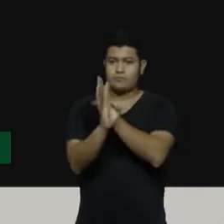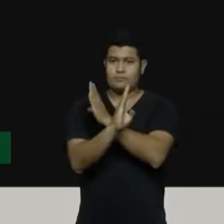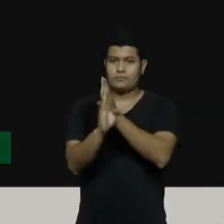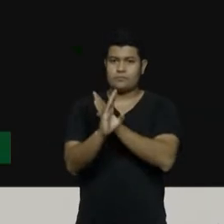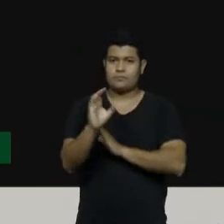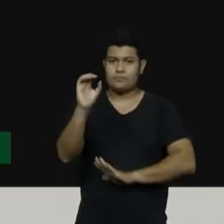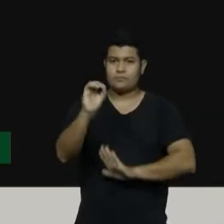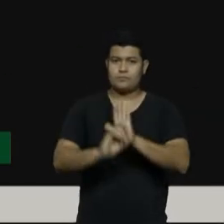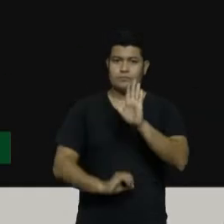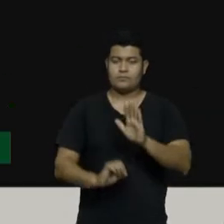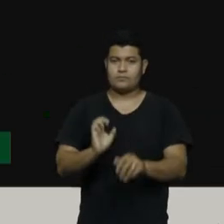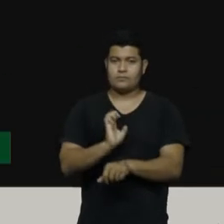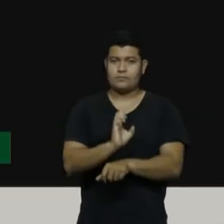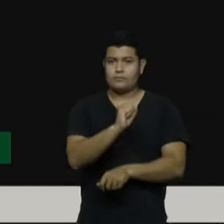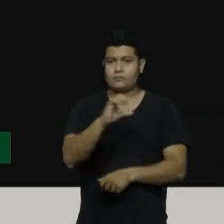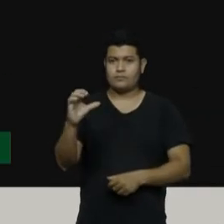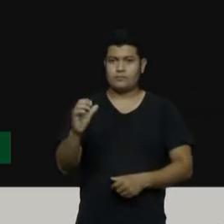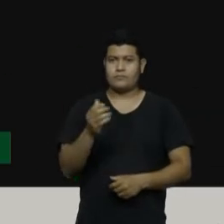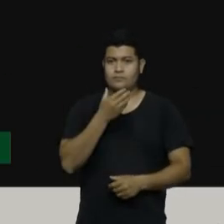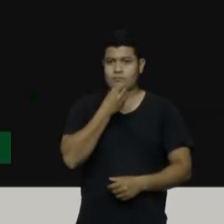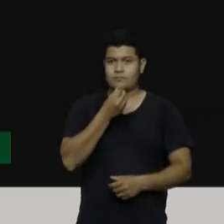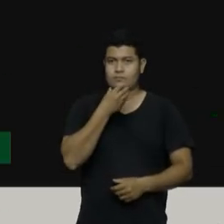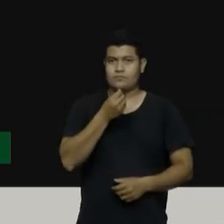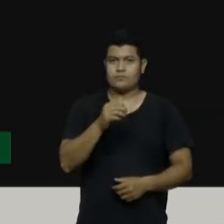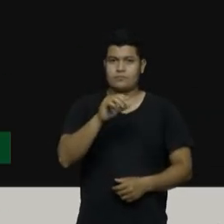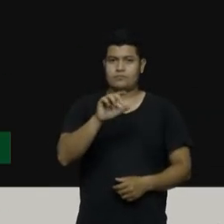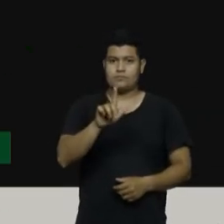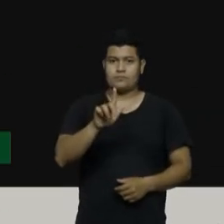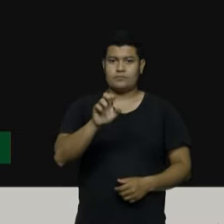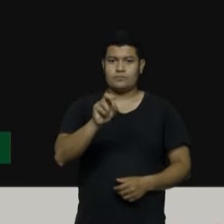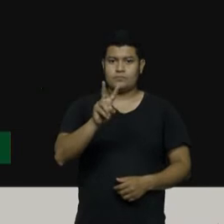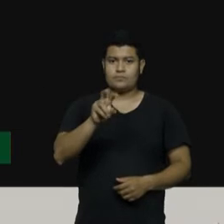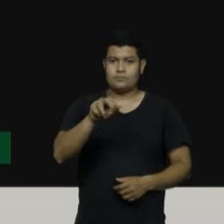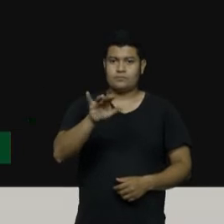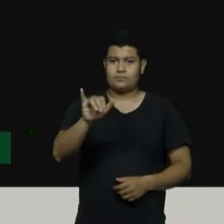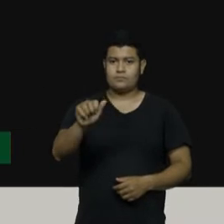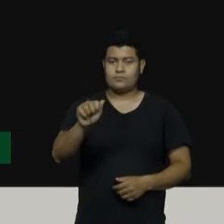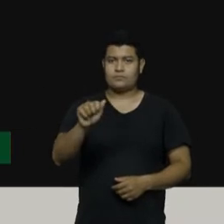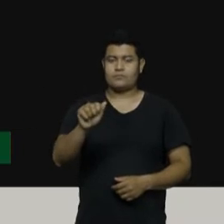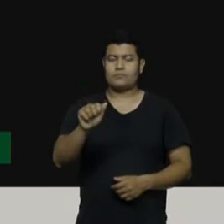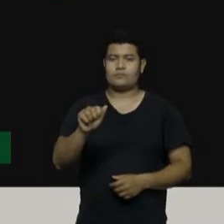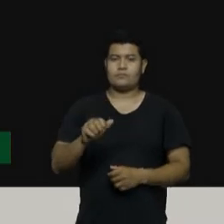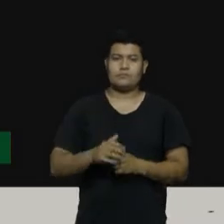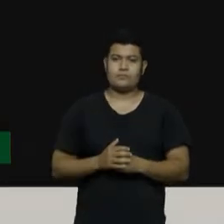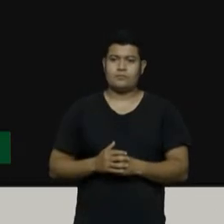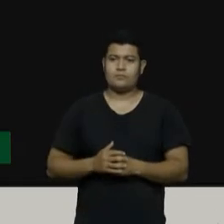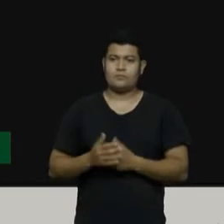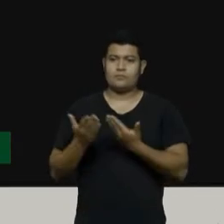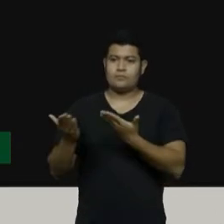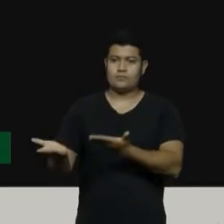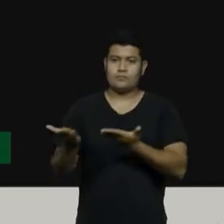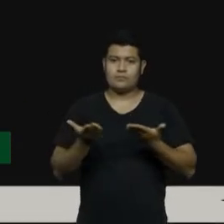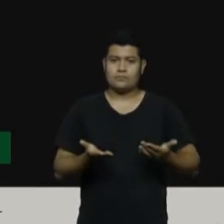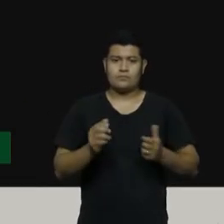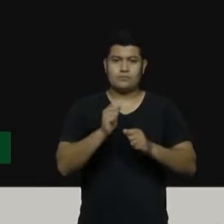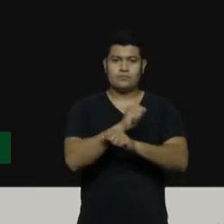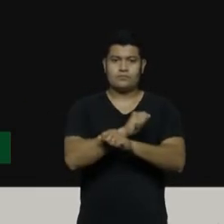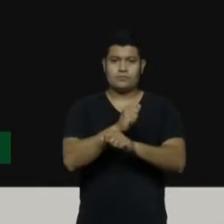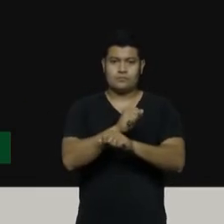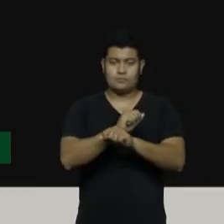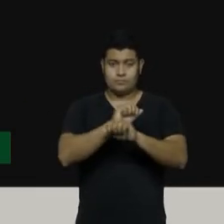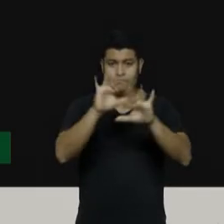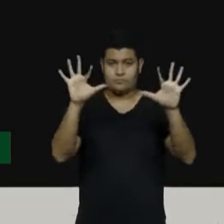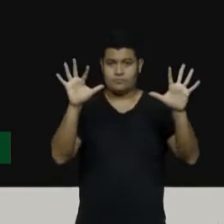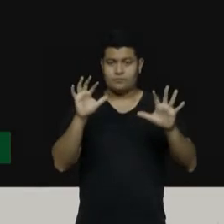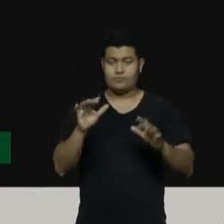Santa Catarina, senhor Giovanni Eduardo Adriano, para esclarecer notícias vinculadas